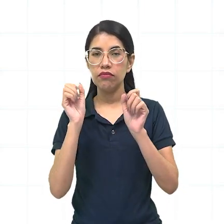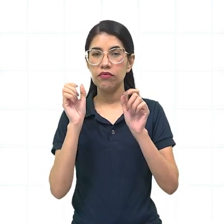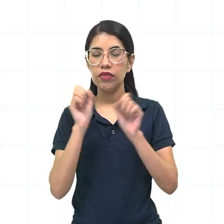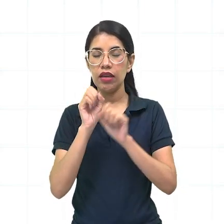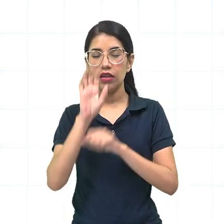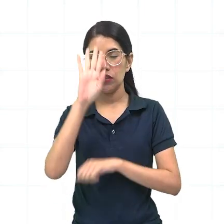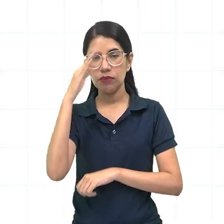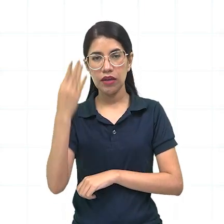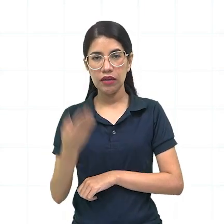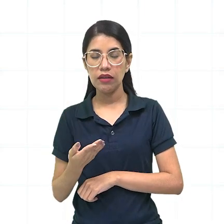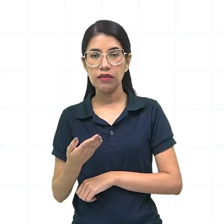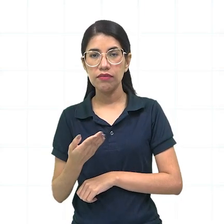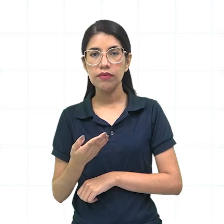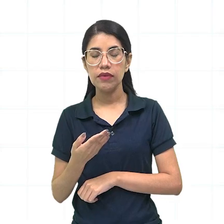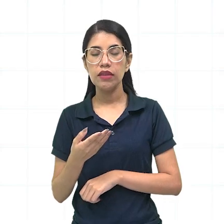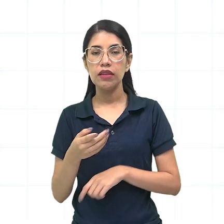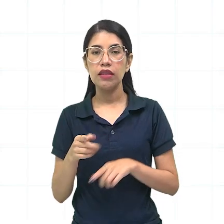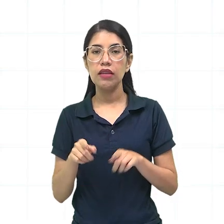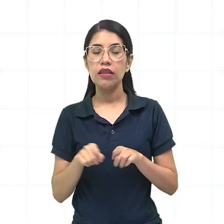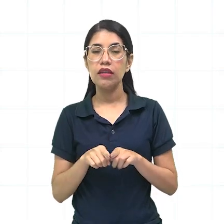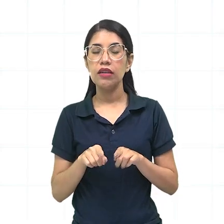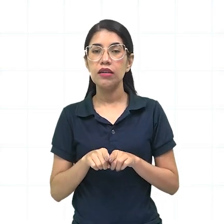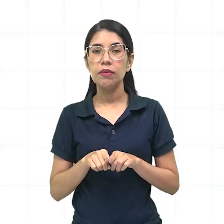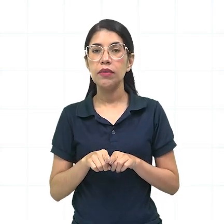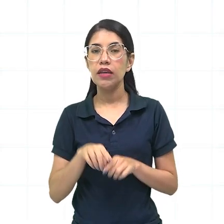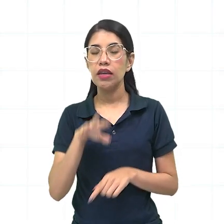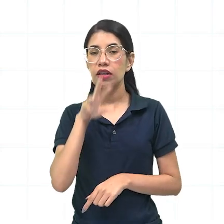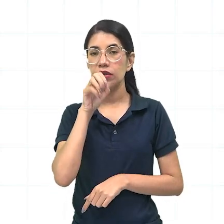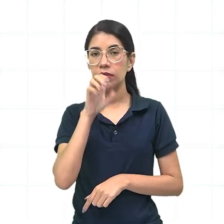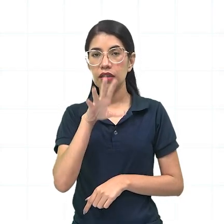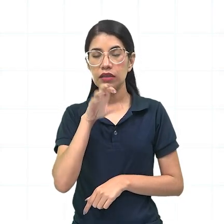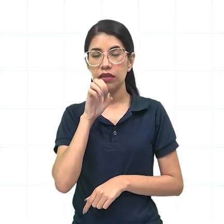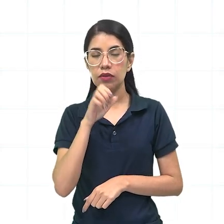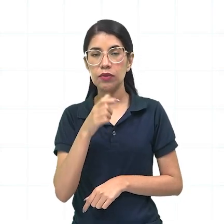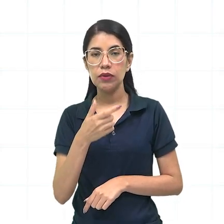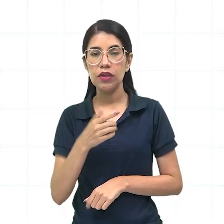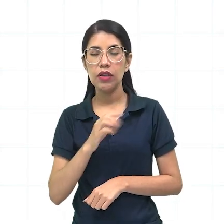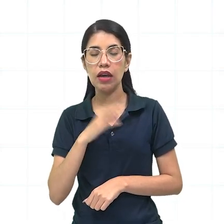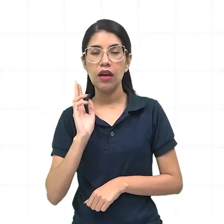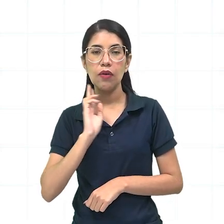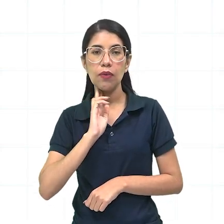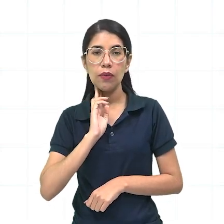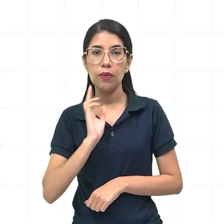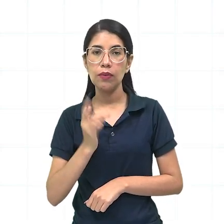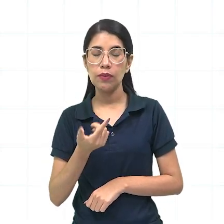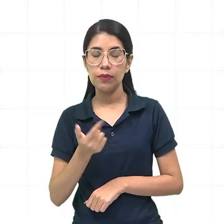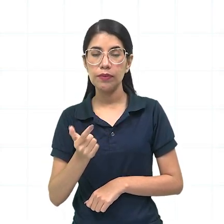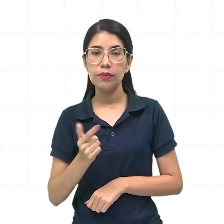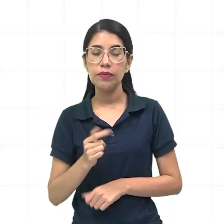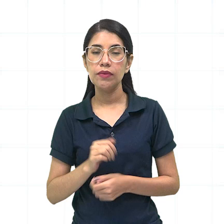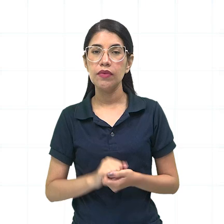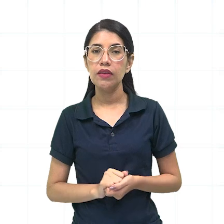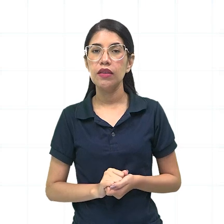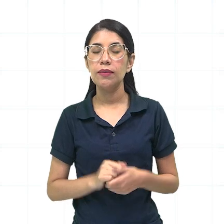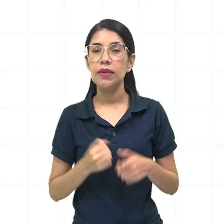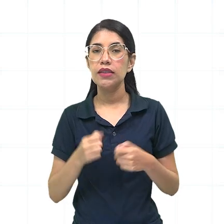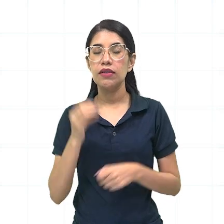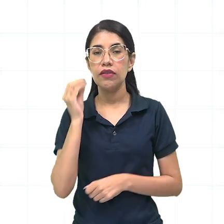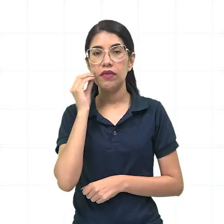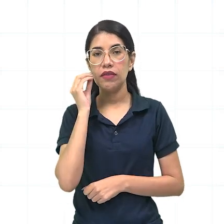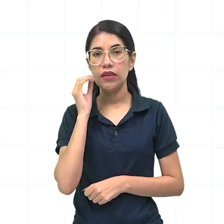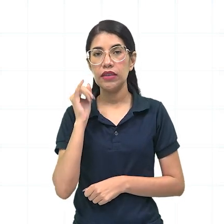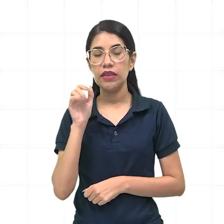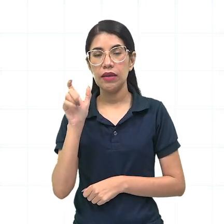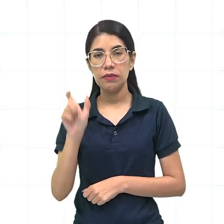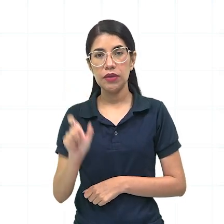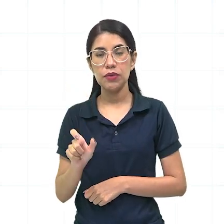perde a consciência, perde também a respiração e o pulso. Nesse caso, você deve verificar se a